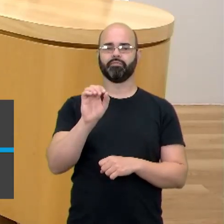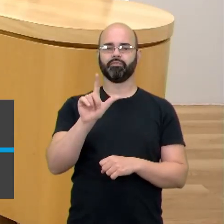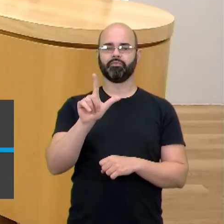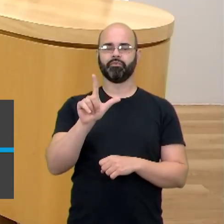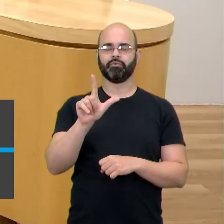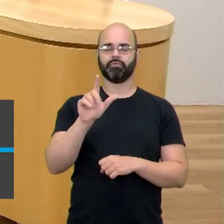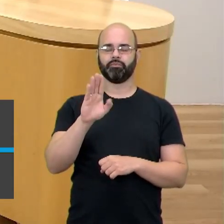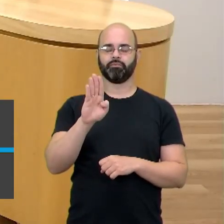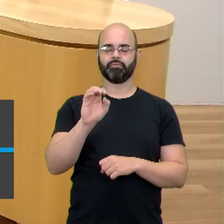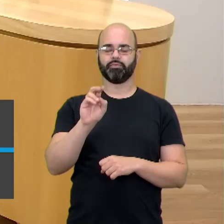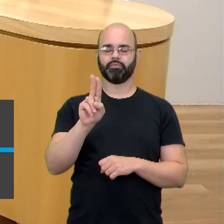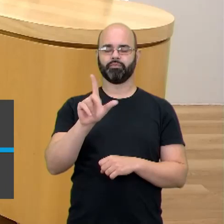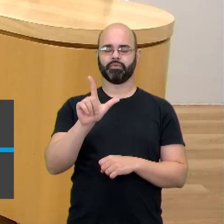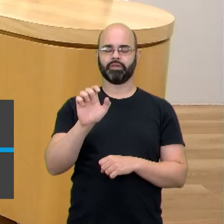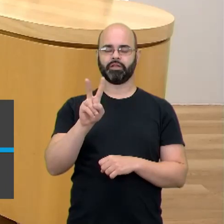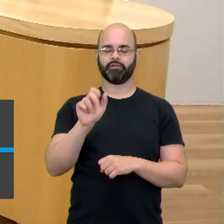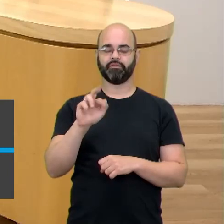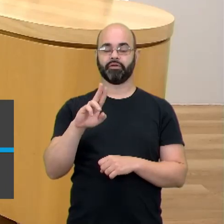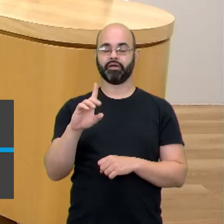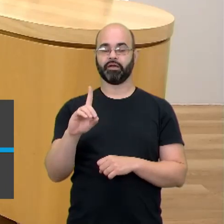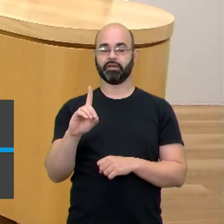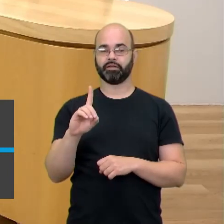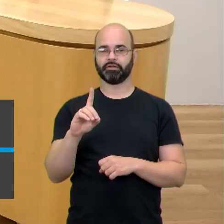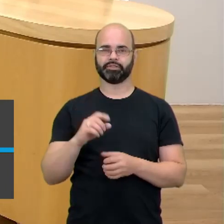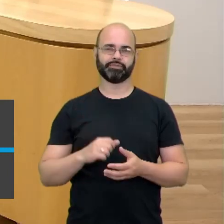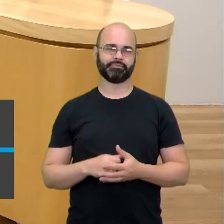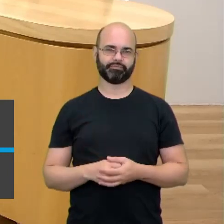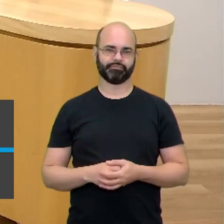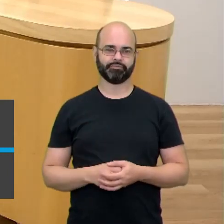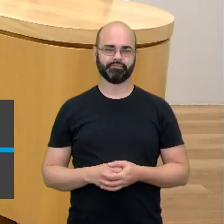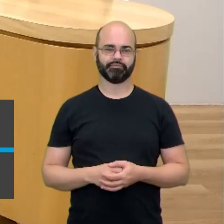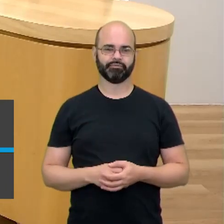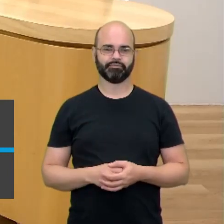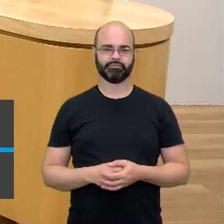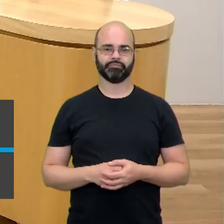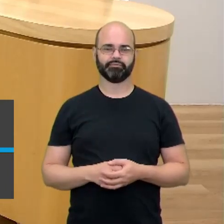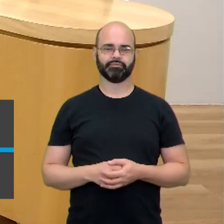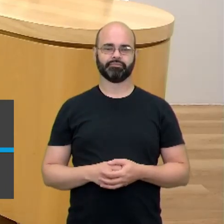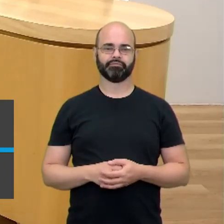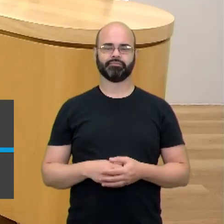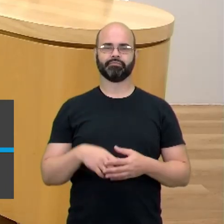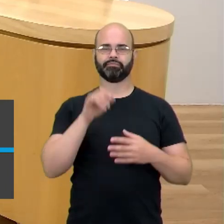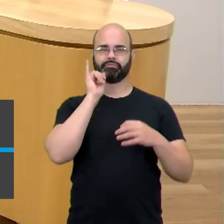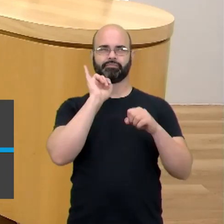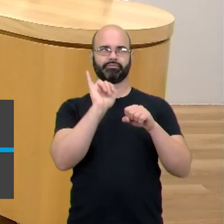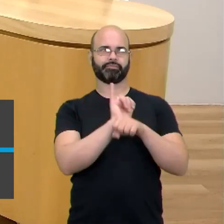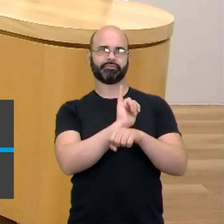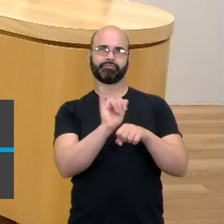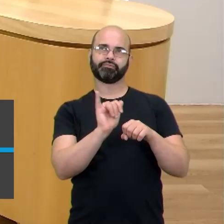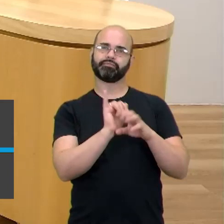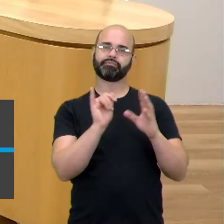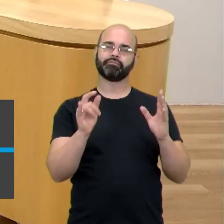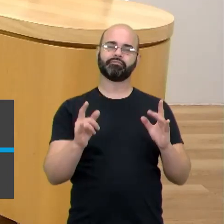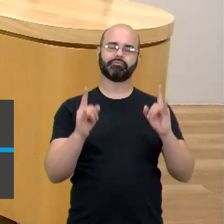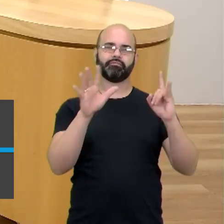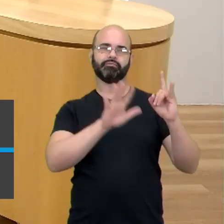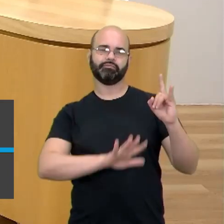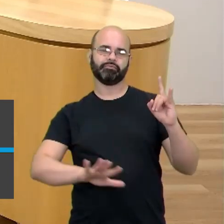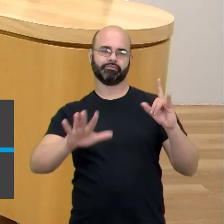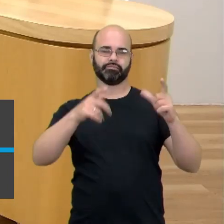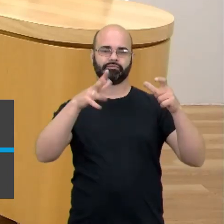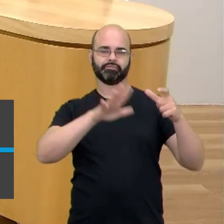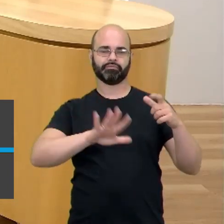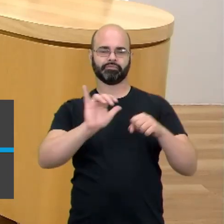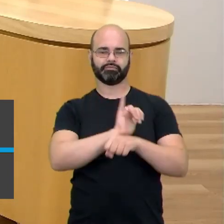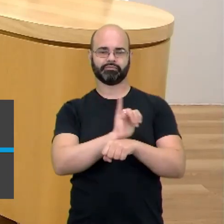Com aquele tipo de passamento, de arquitetura, arte nouveau, né? O clássico. A